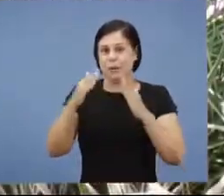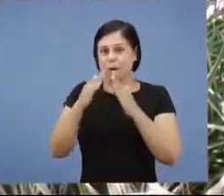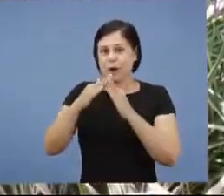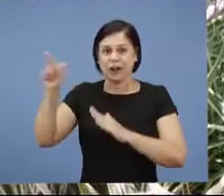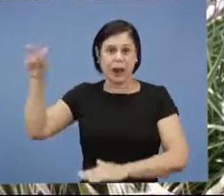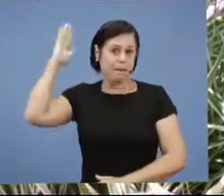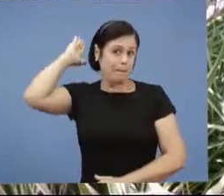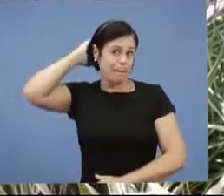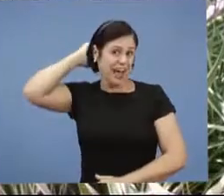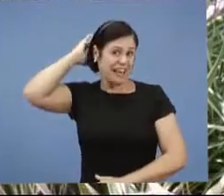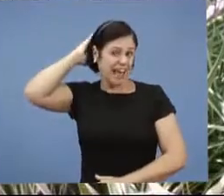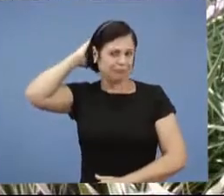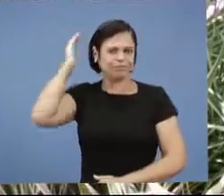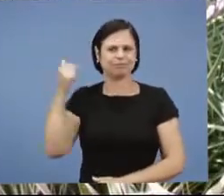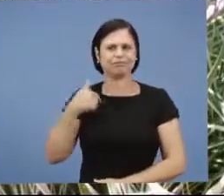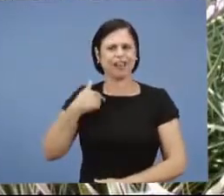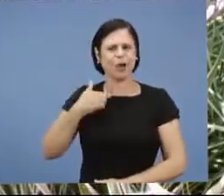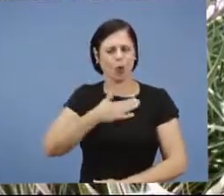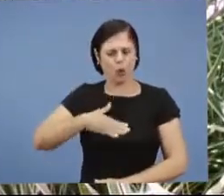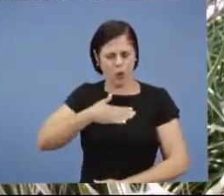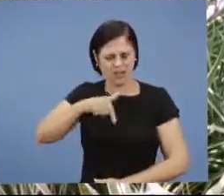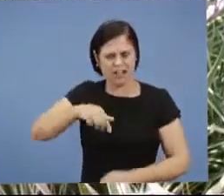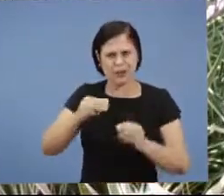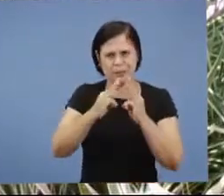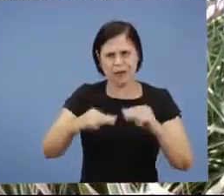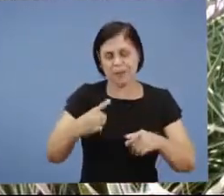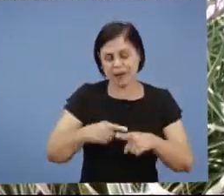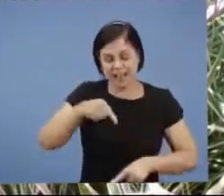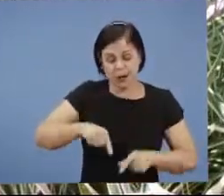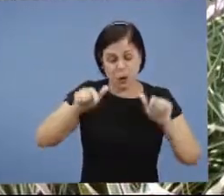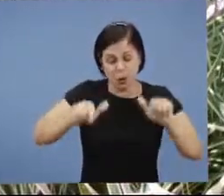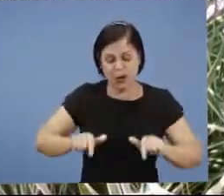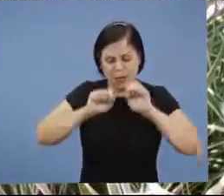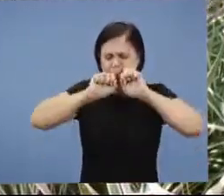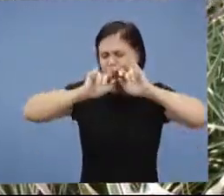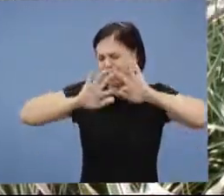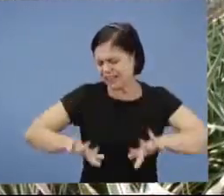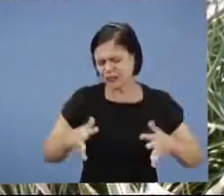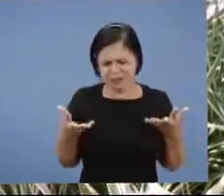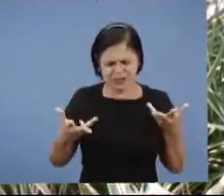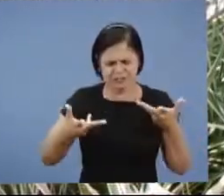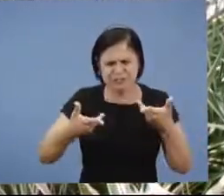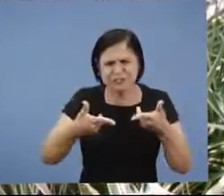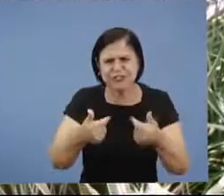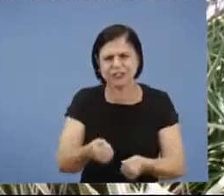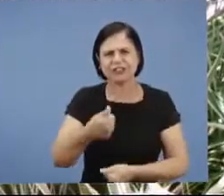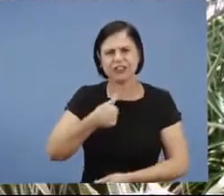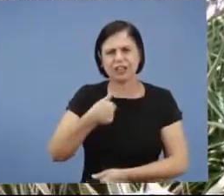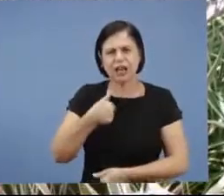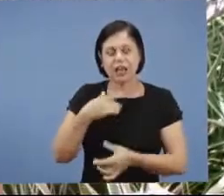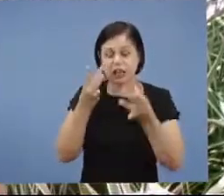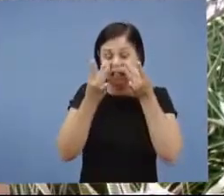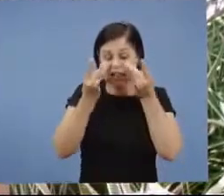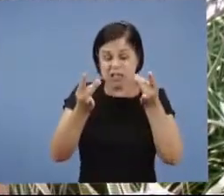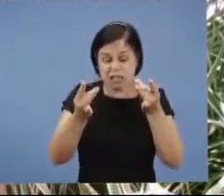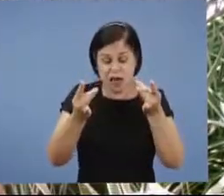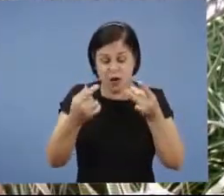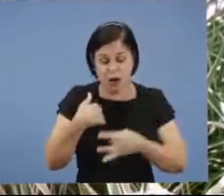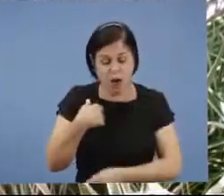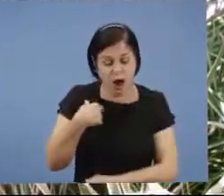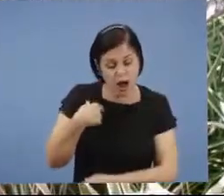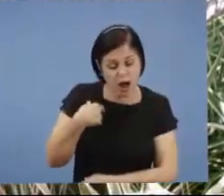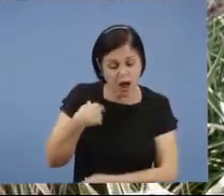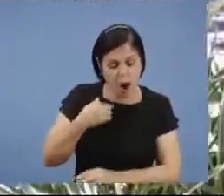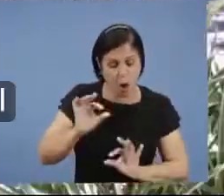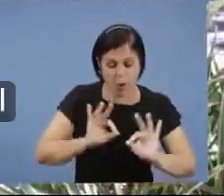Belém do Pará. Eu gostei muito do Manaim porque é um lugar de bênção, é maravilhoso. E que eu achei que me chamou muita atenção é